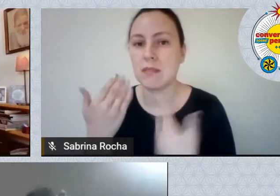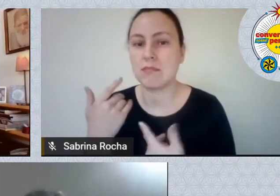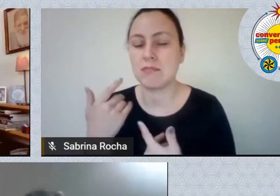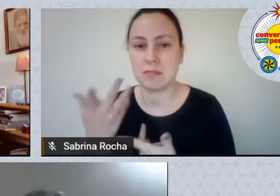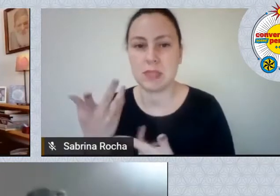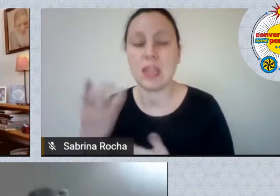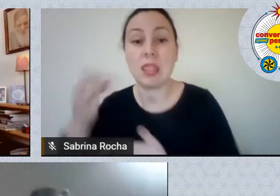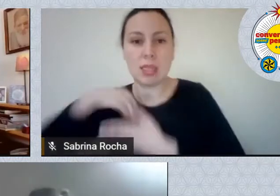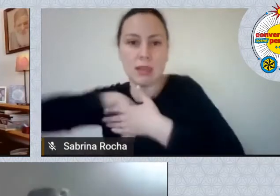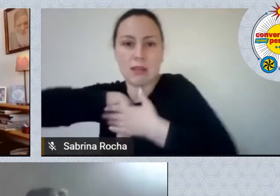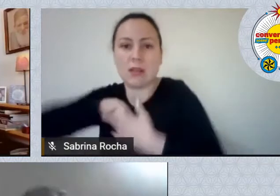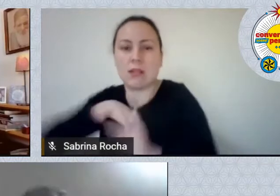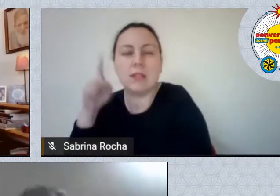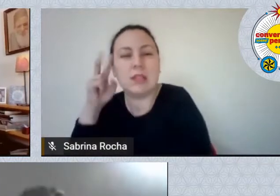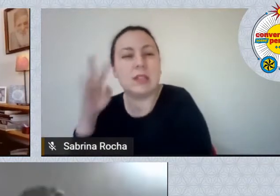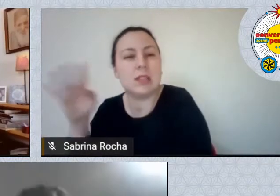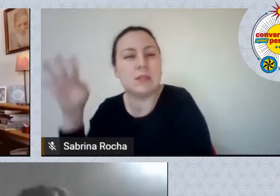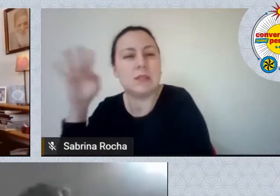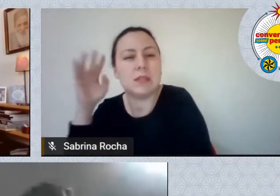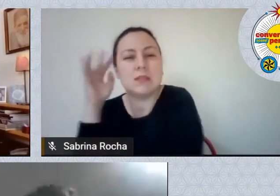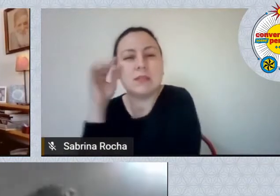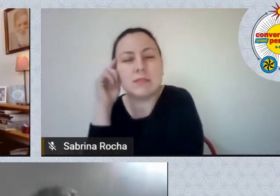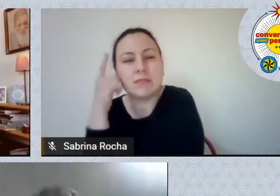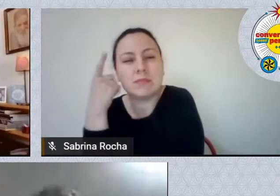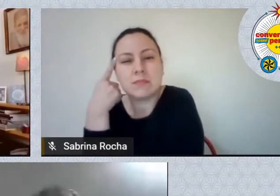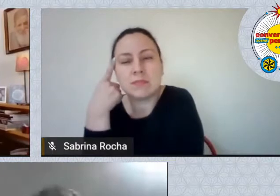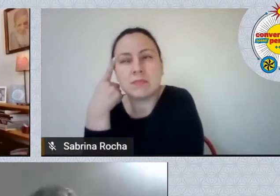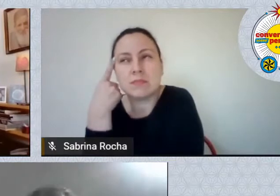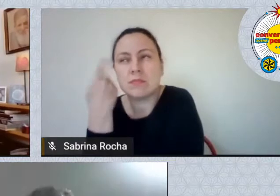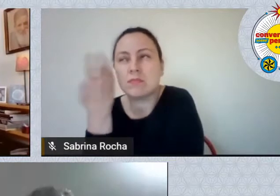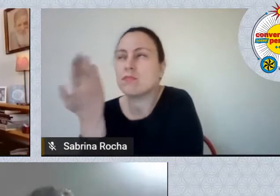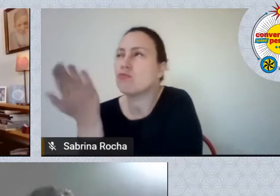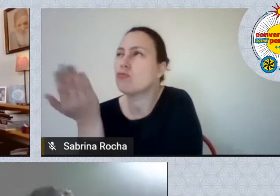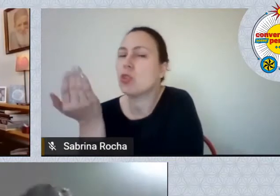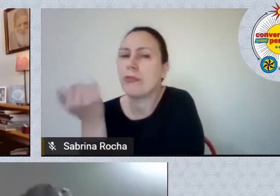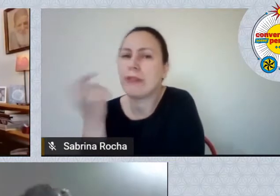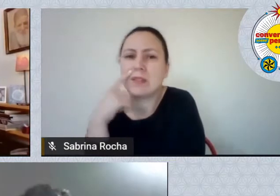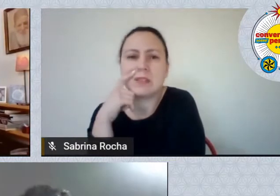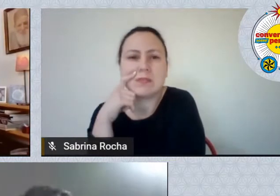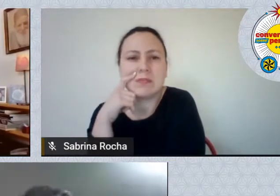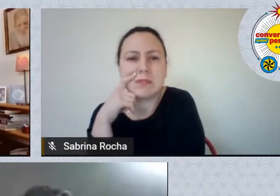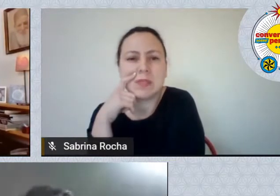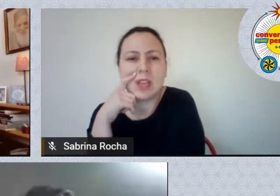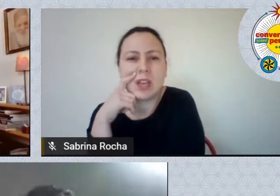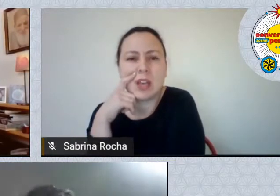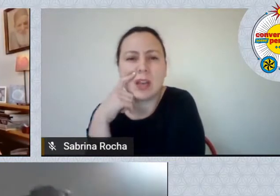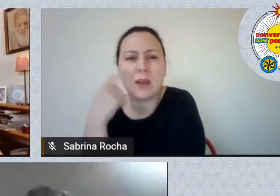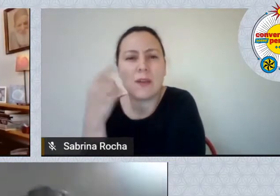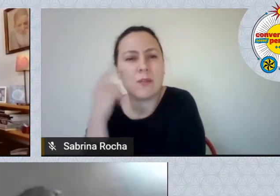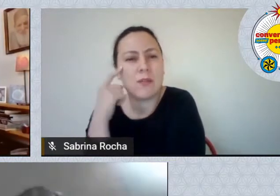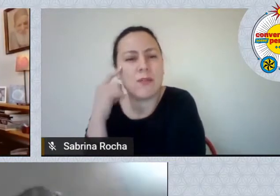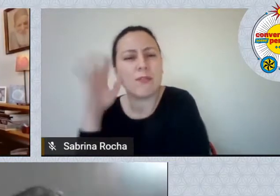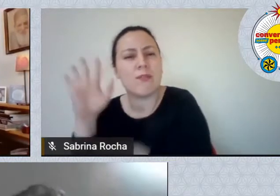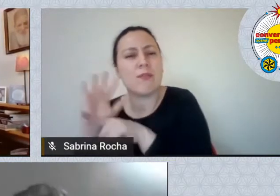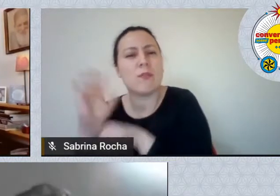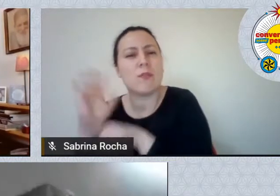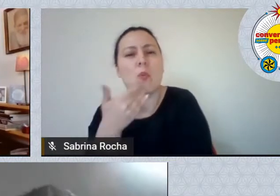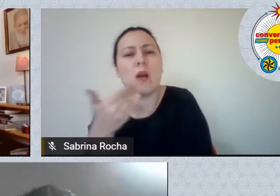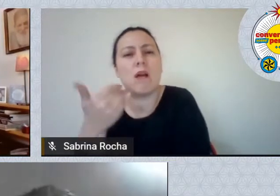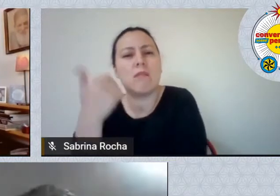está lembrando daquela cena da juventude, você está imaginando que filme vai ver, você